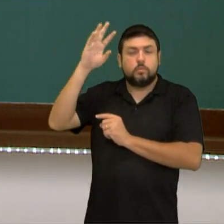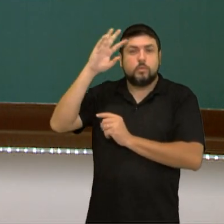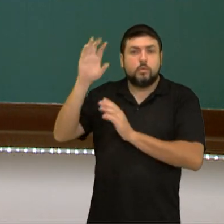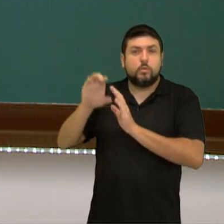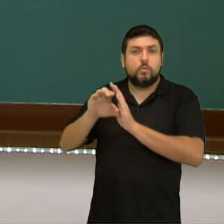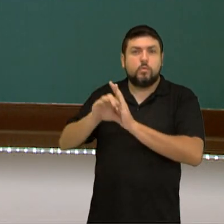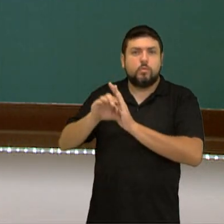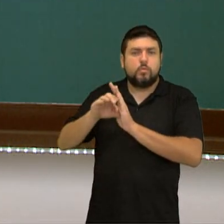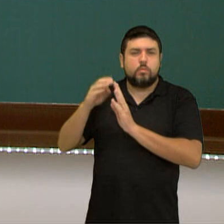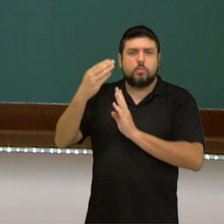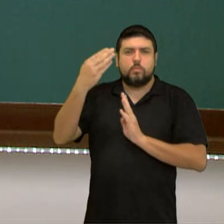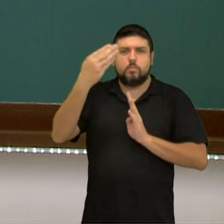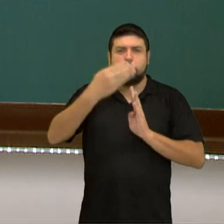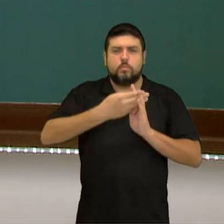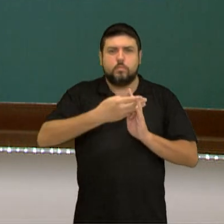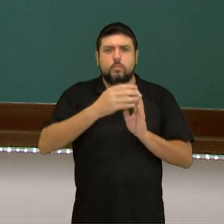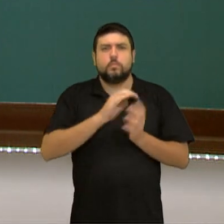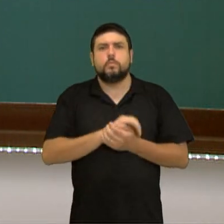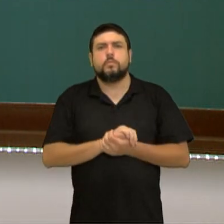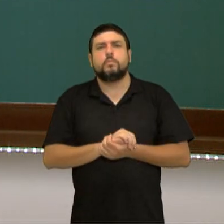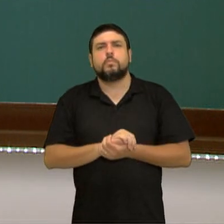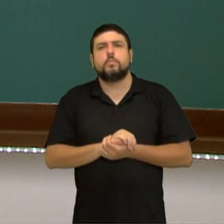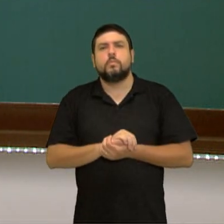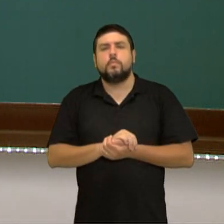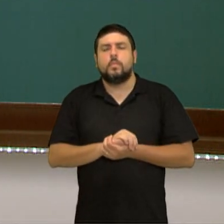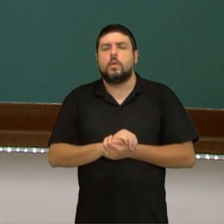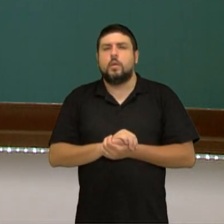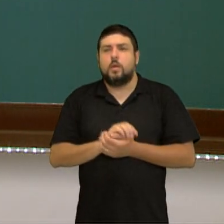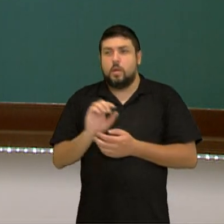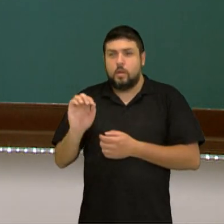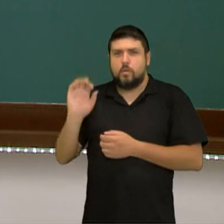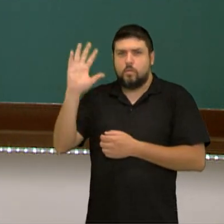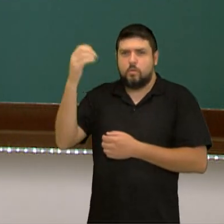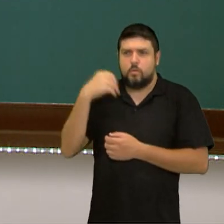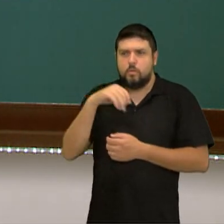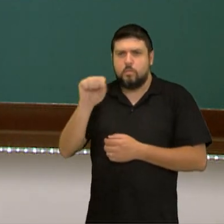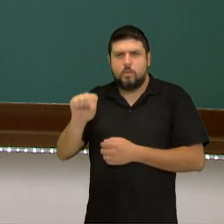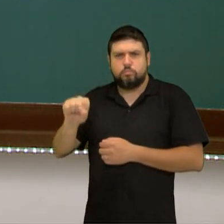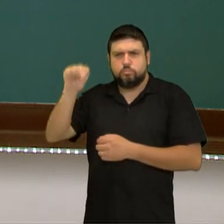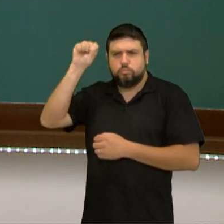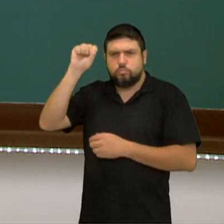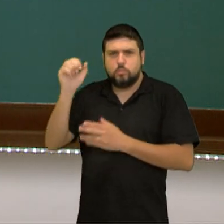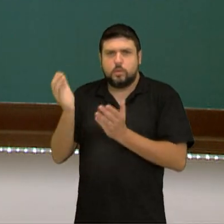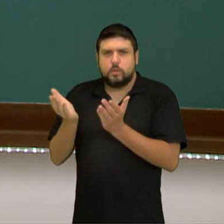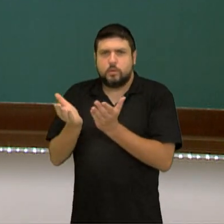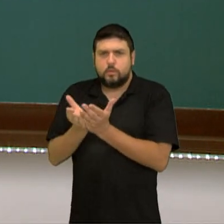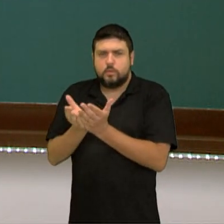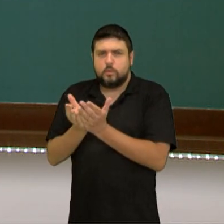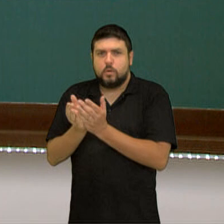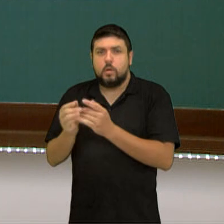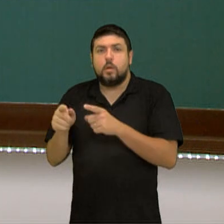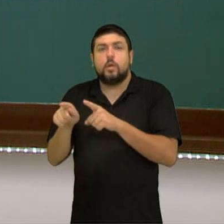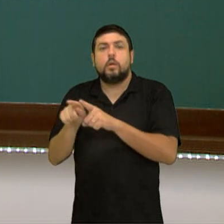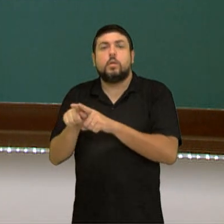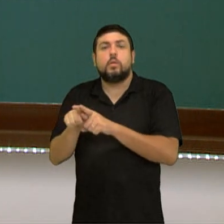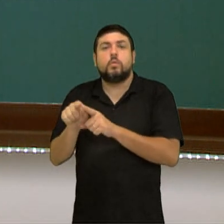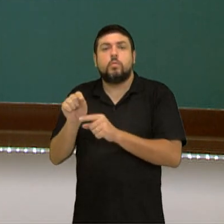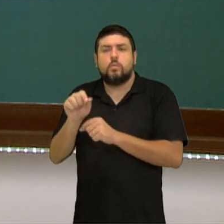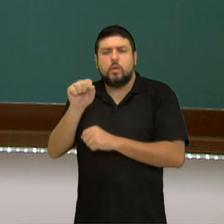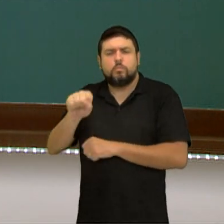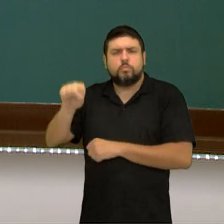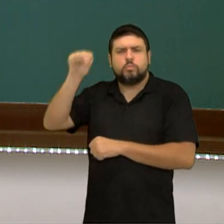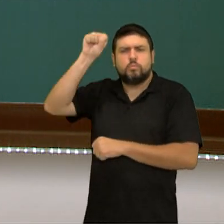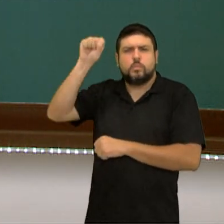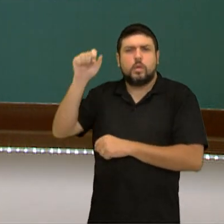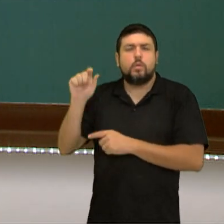feita a contra-reforma, porque a gente tinha a reforma protestante e o barroco, porque era uma reforma contra todos os abusos da igreja,